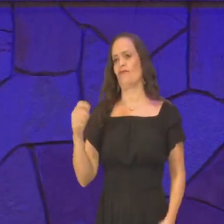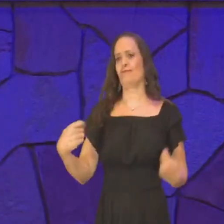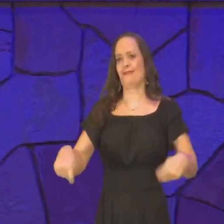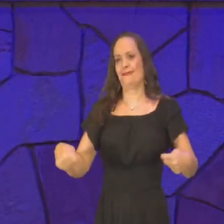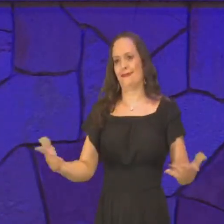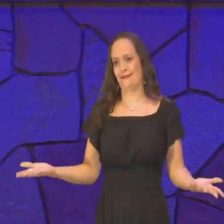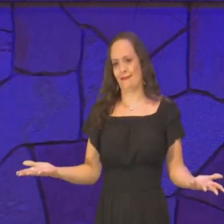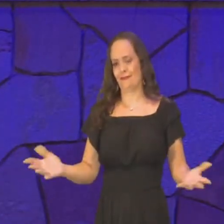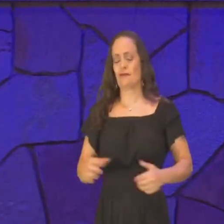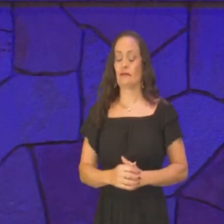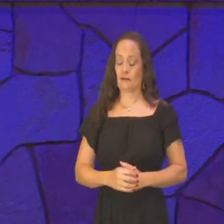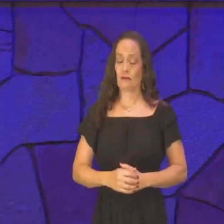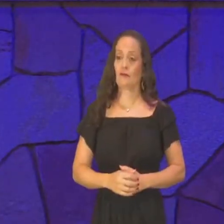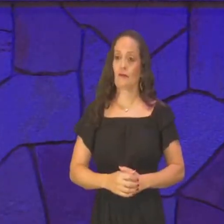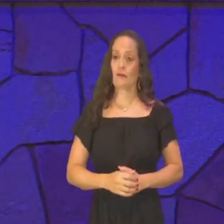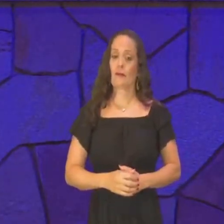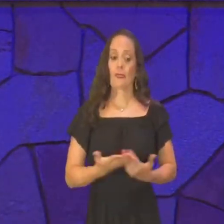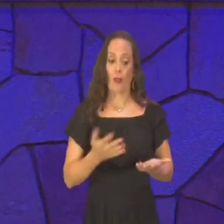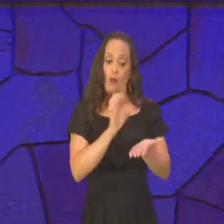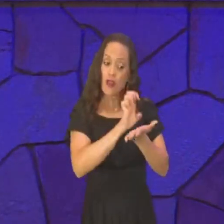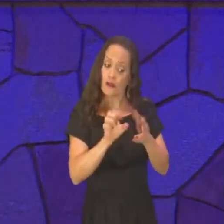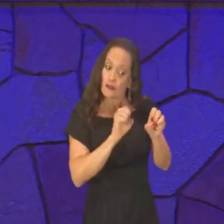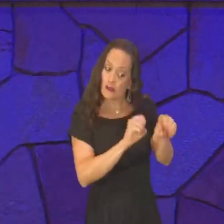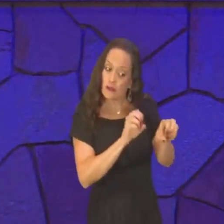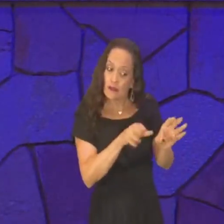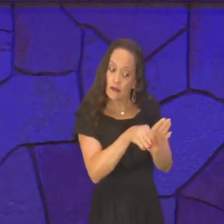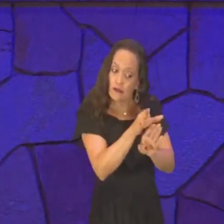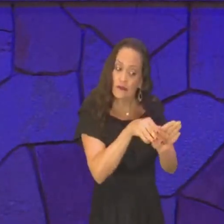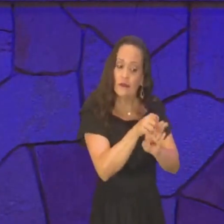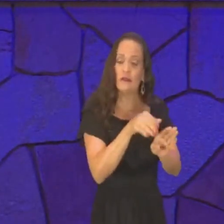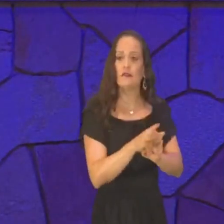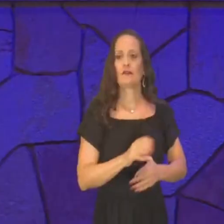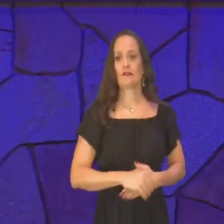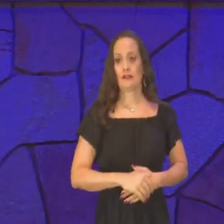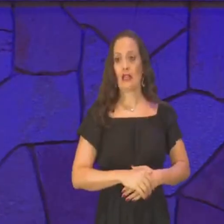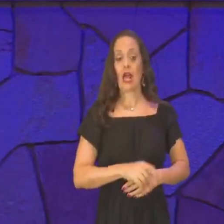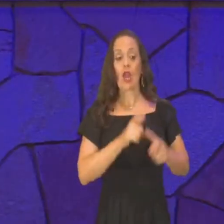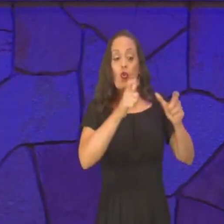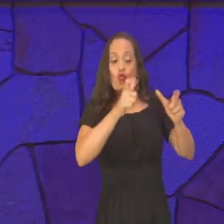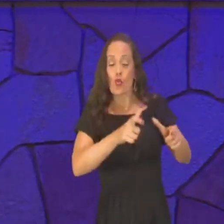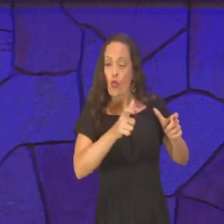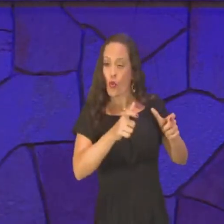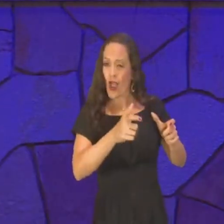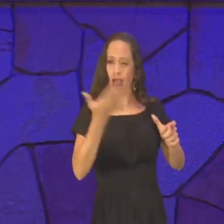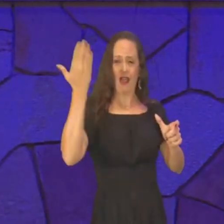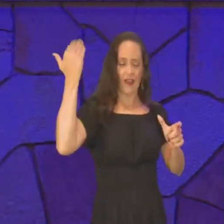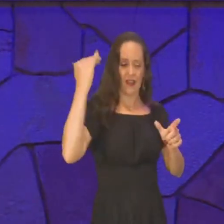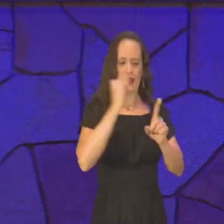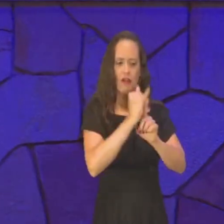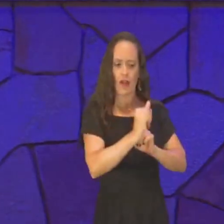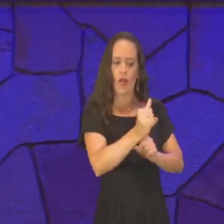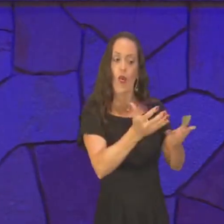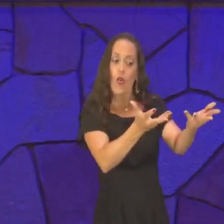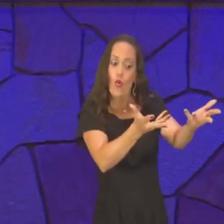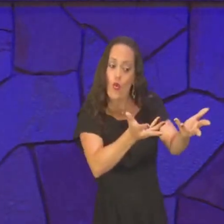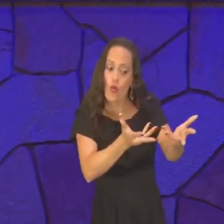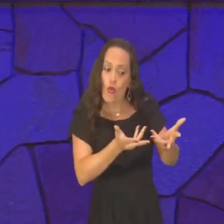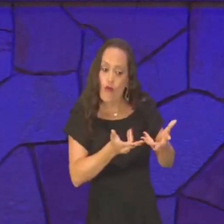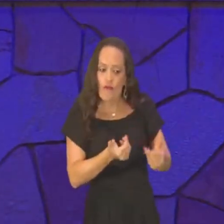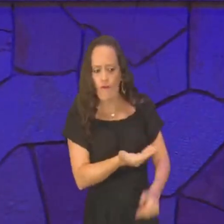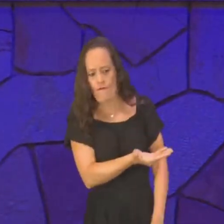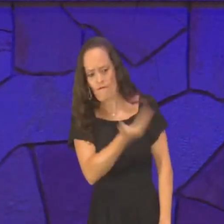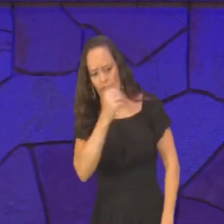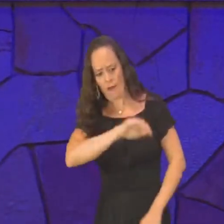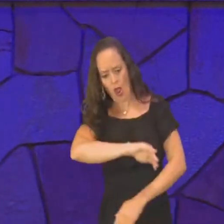E por isso aquele Monte Carmelo é um lugar muito importante. Quando o profeta convida o povo a subir o